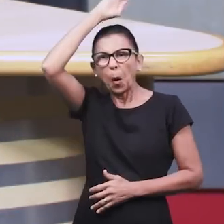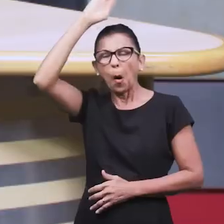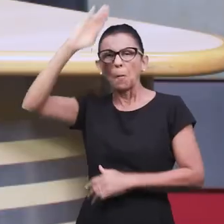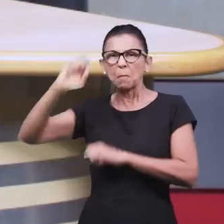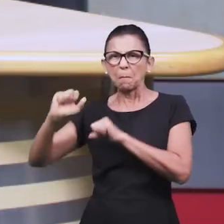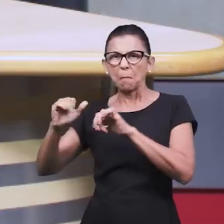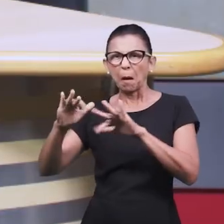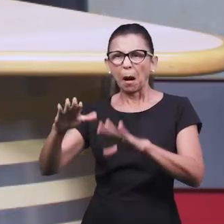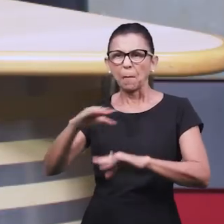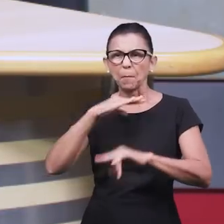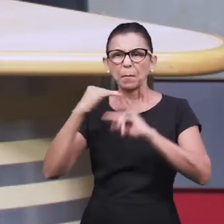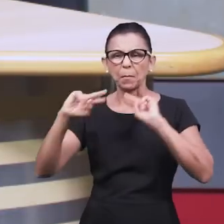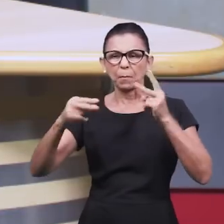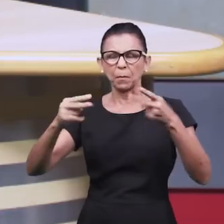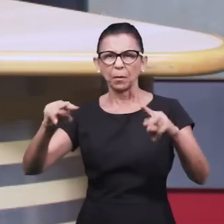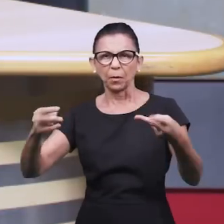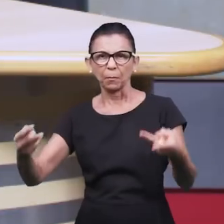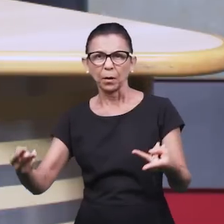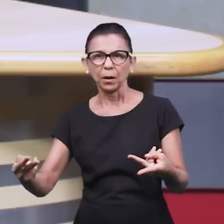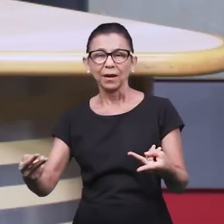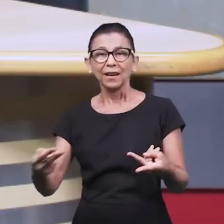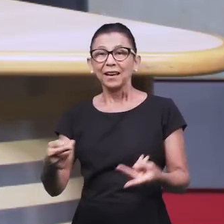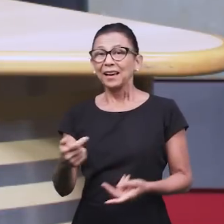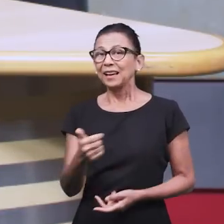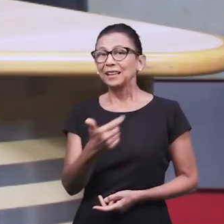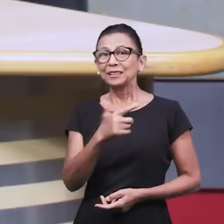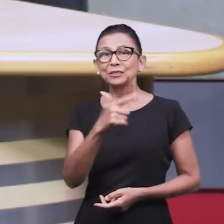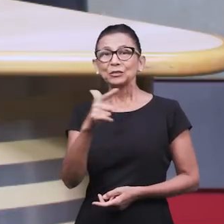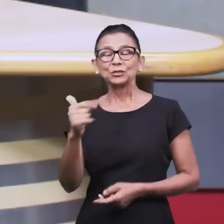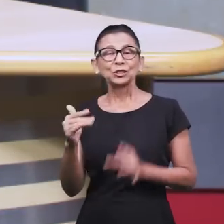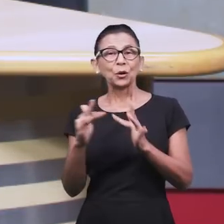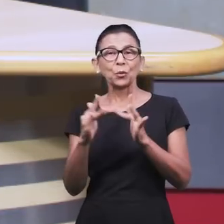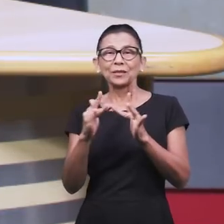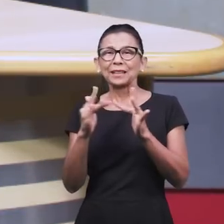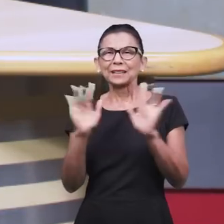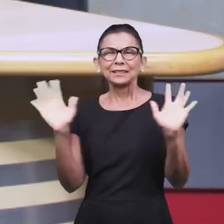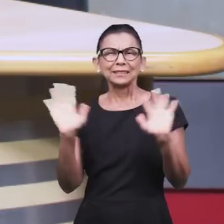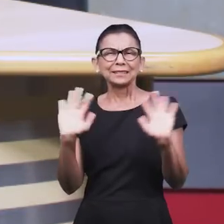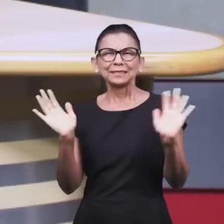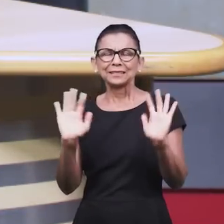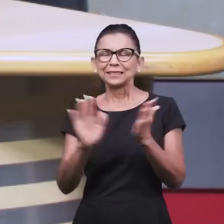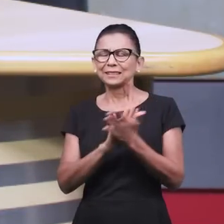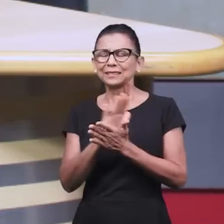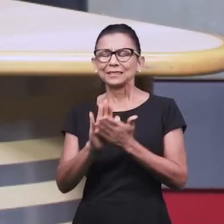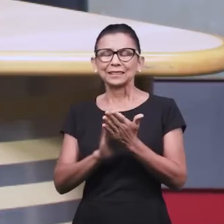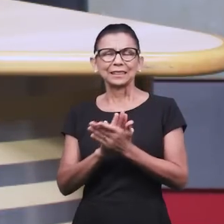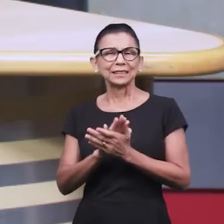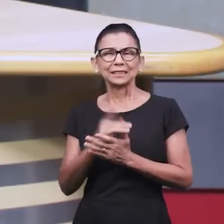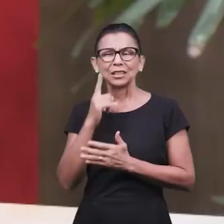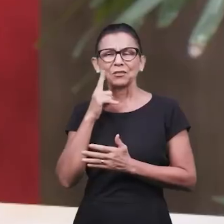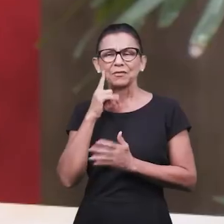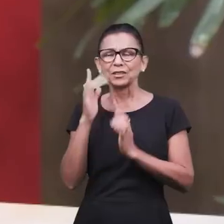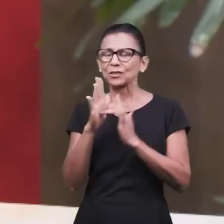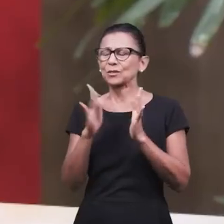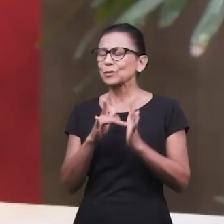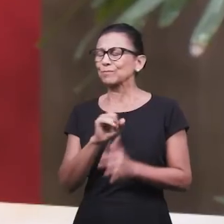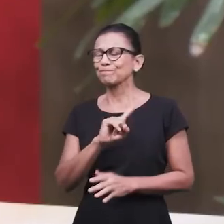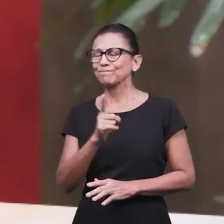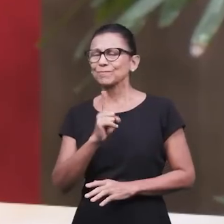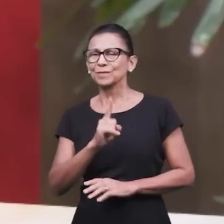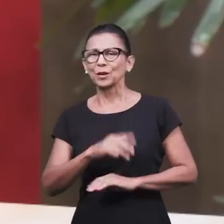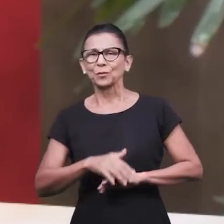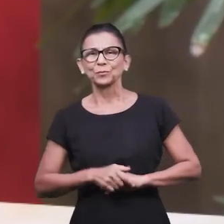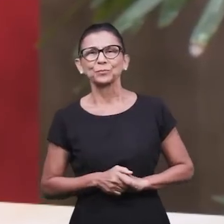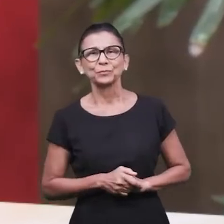Jesus. Toda a experiência daquele povo era pela operação do Espírito Santo, era a pregação dos apóstolos, e eles